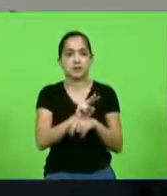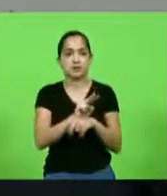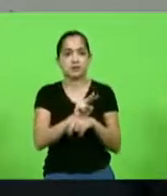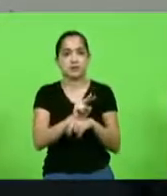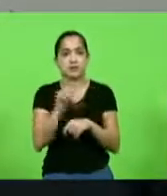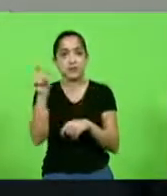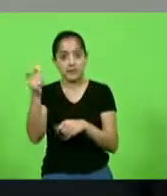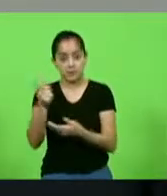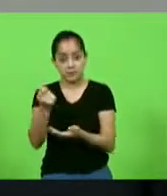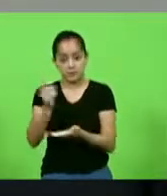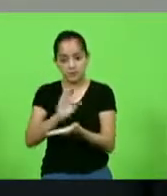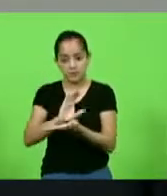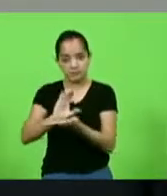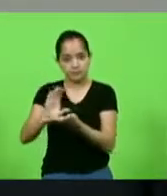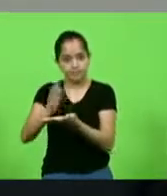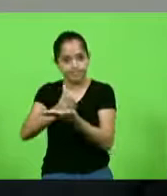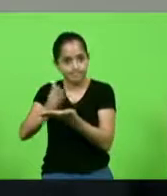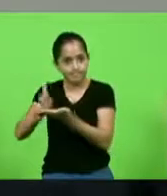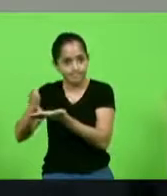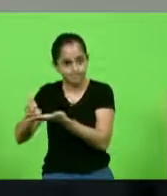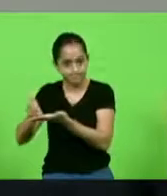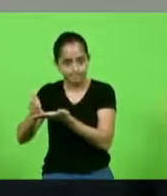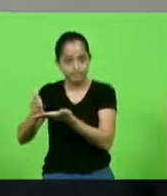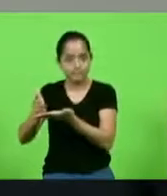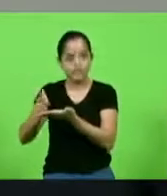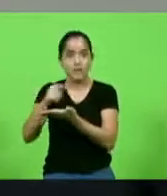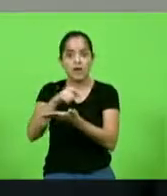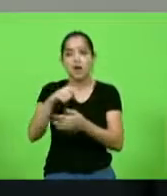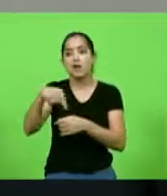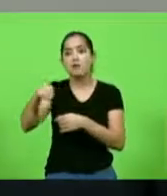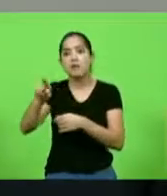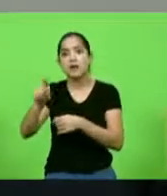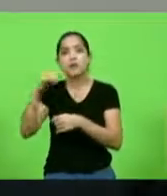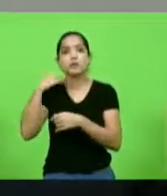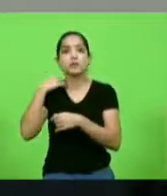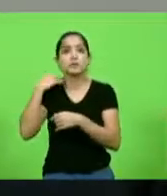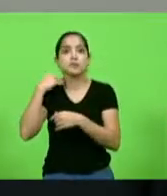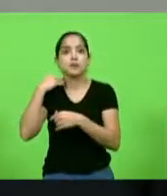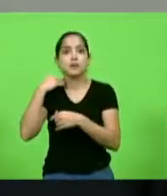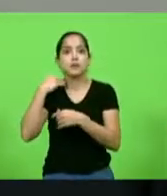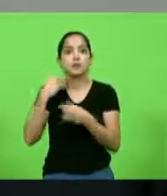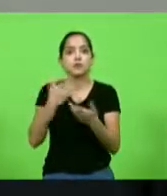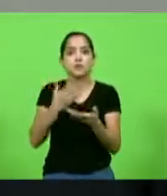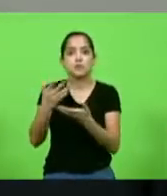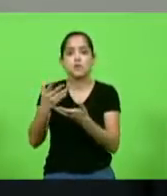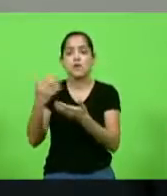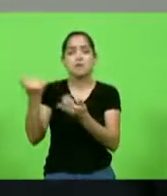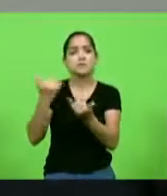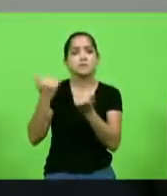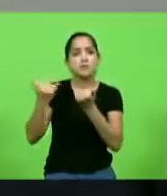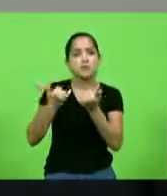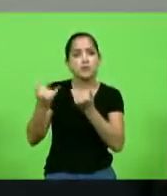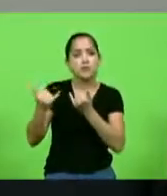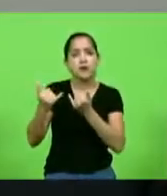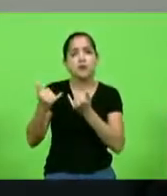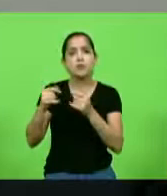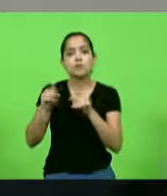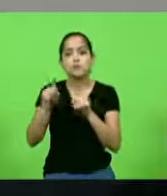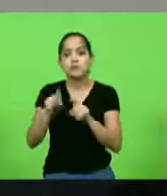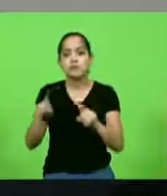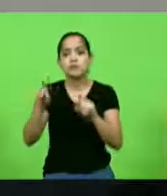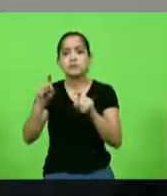de crédito para os pequenos empresários. Daí o cidadão vai lá e busca se informar. Daí clica num